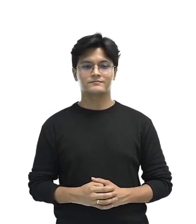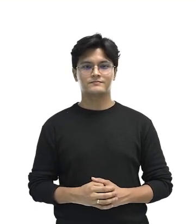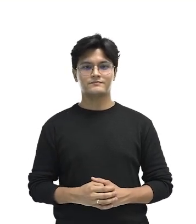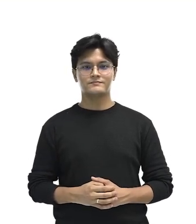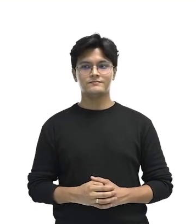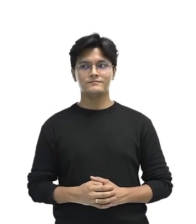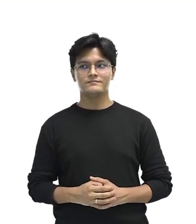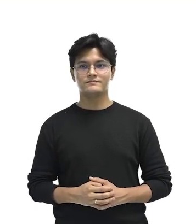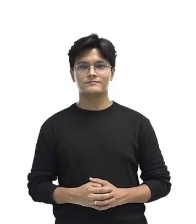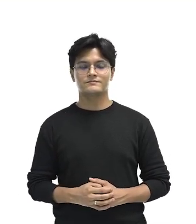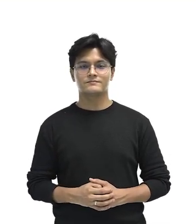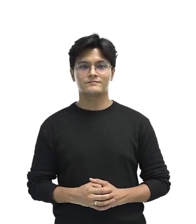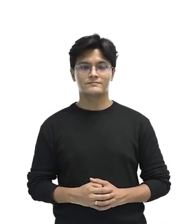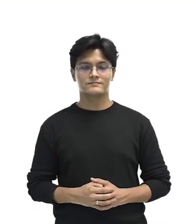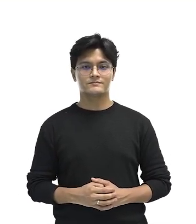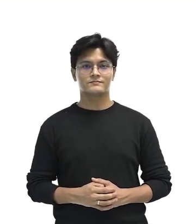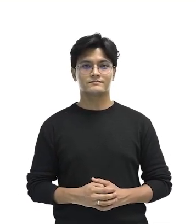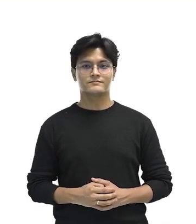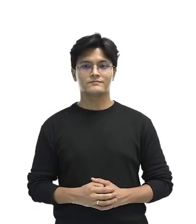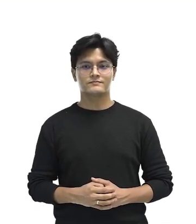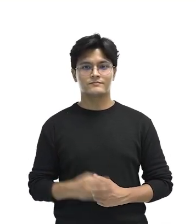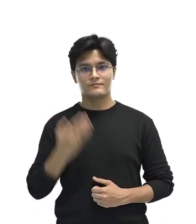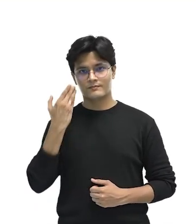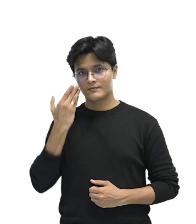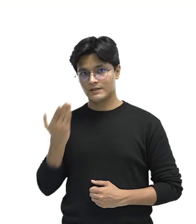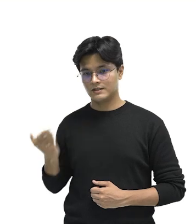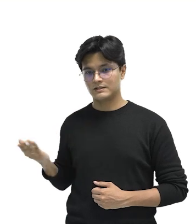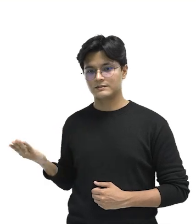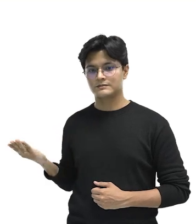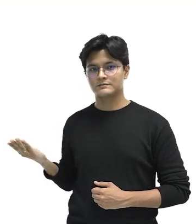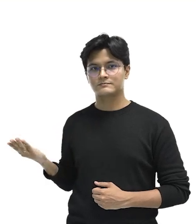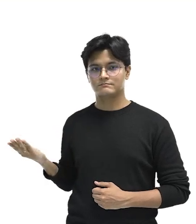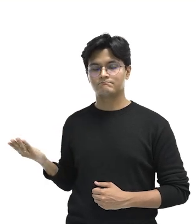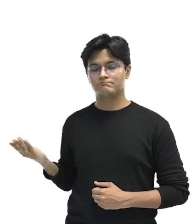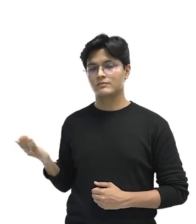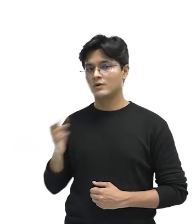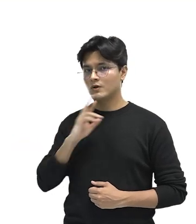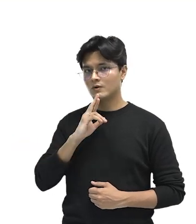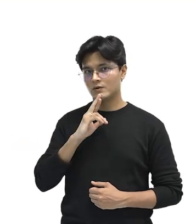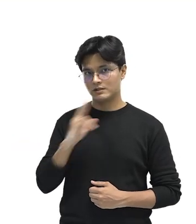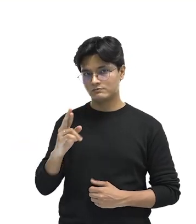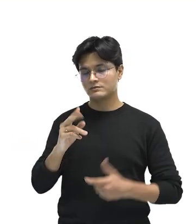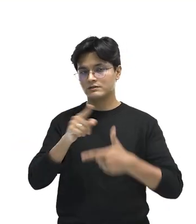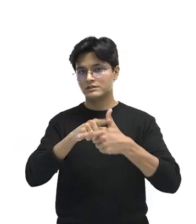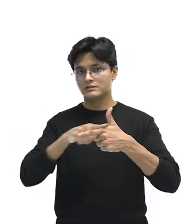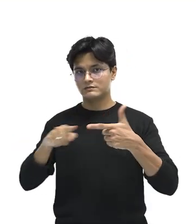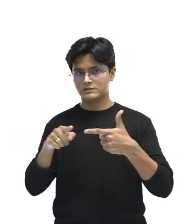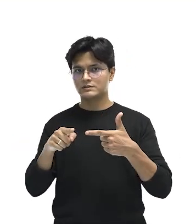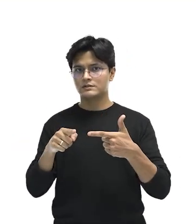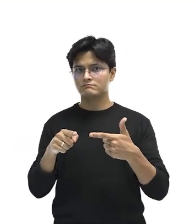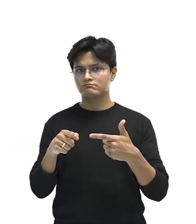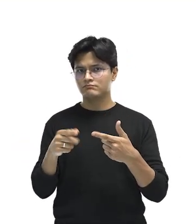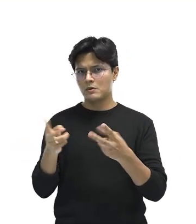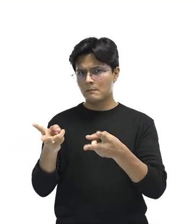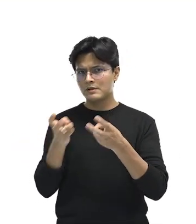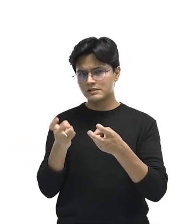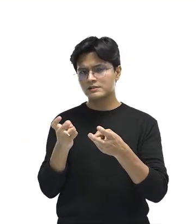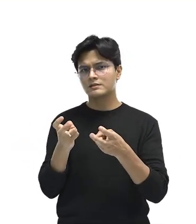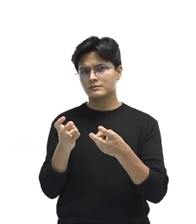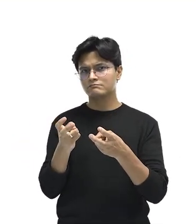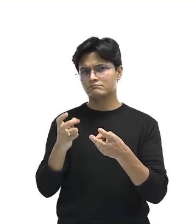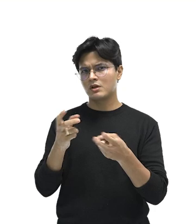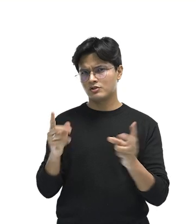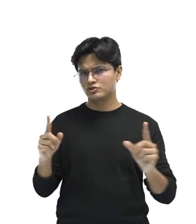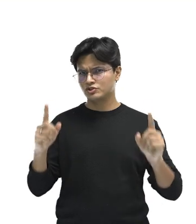12,16. Tudo bem? Então aí está o resultado da divisão. Vejam que não tem mistério. O que a gente